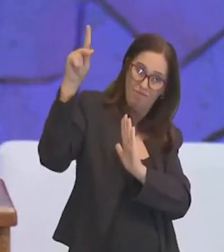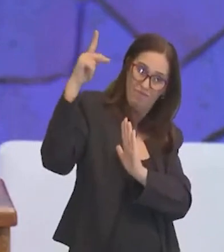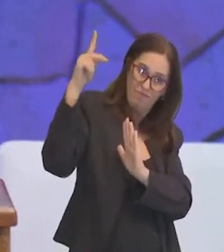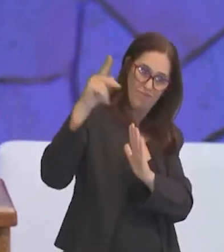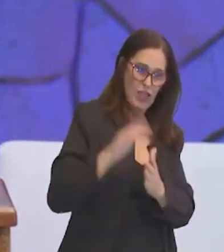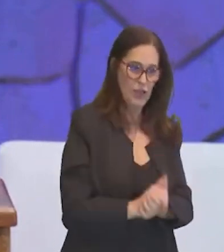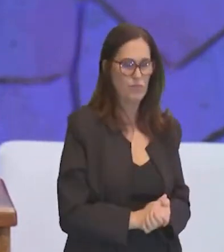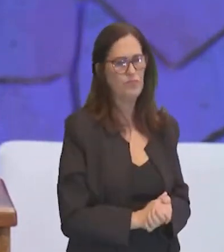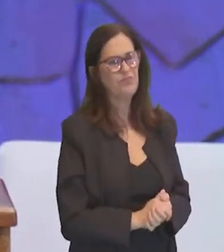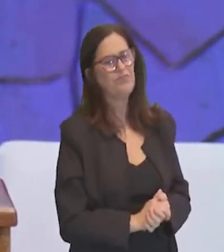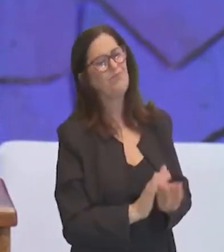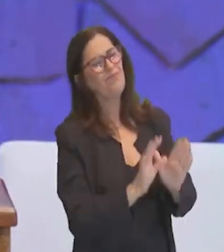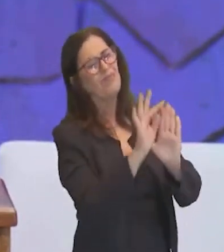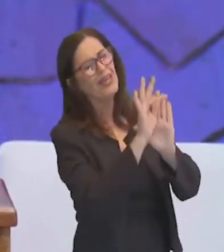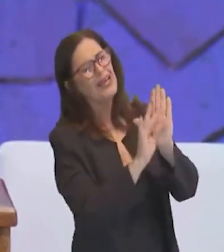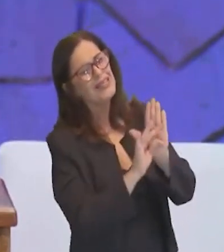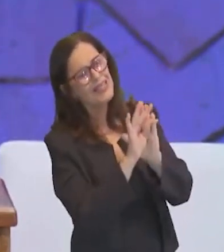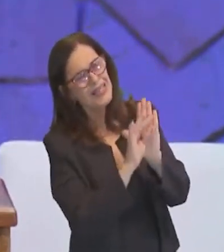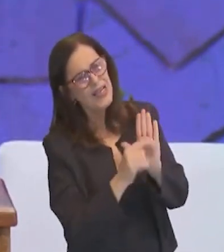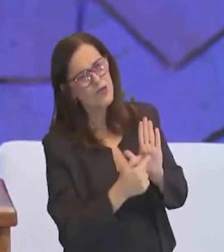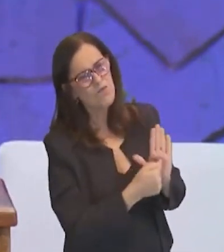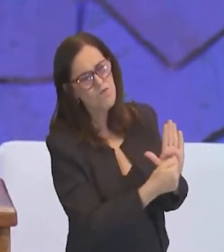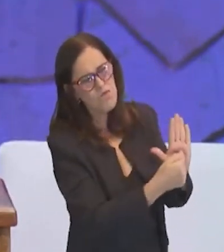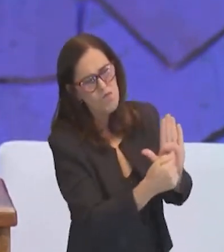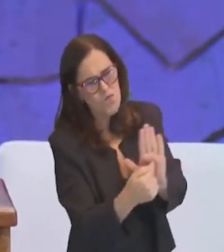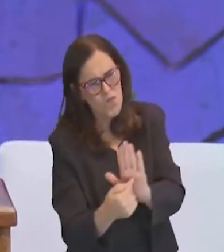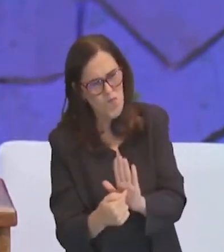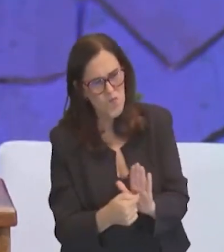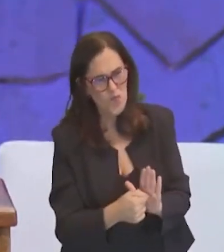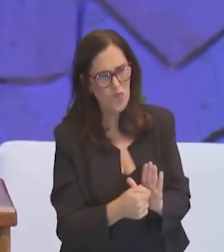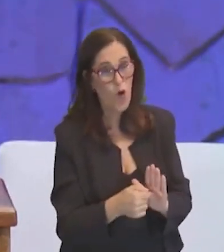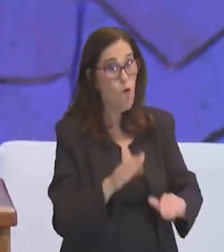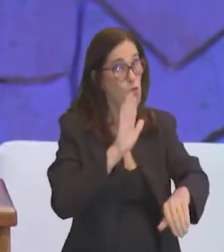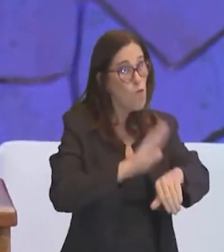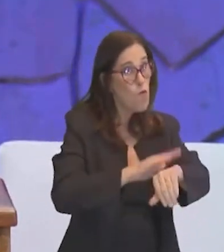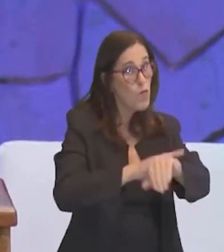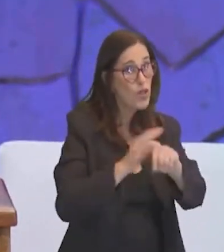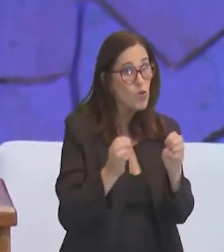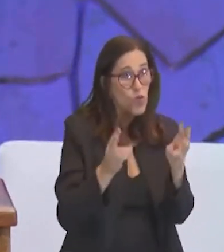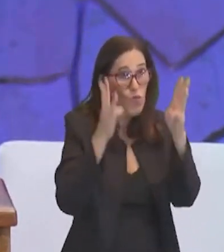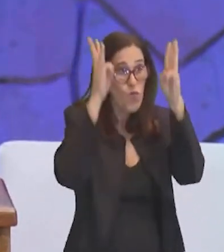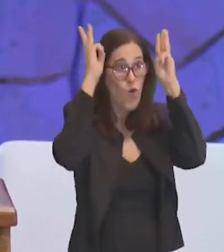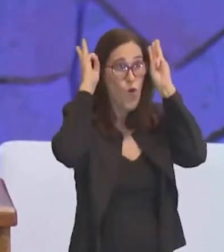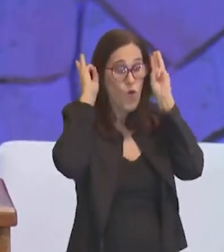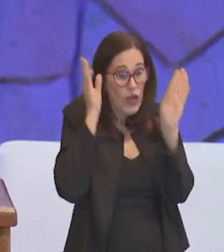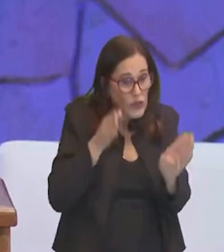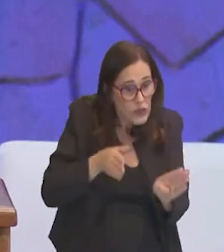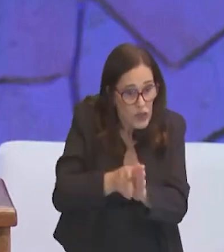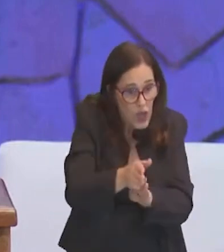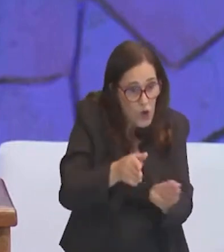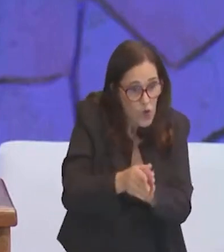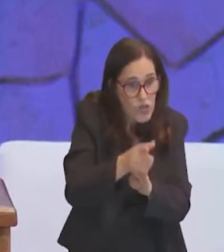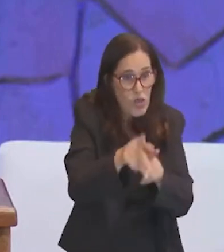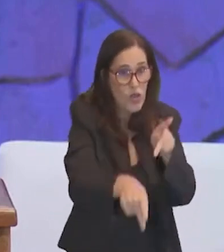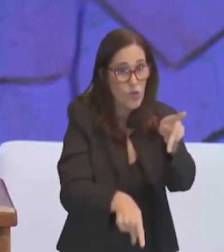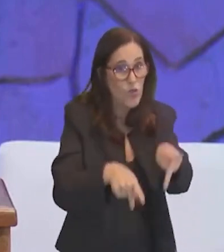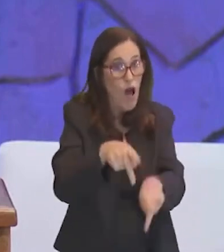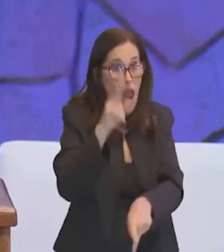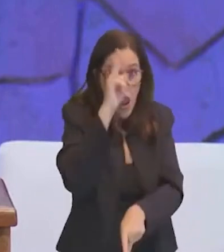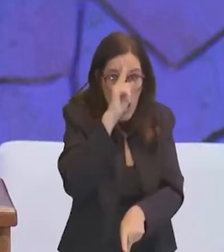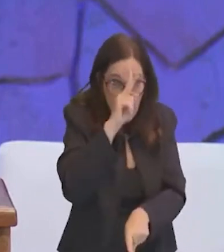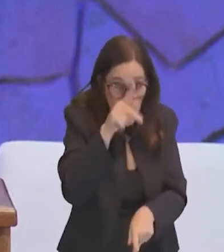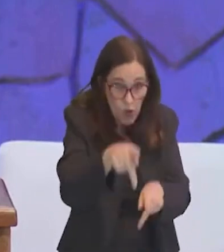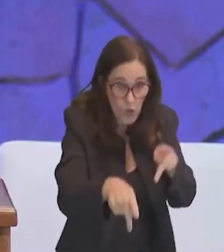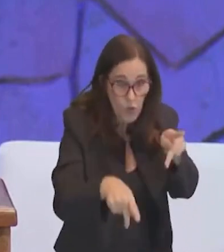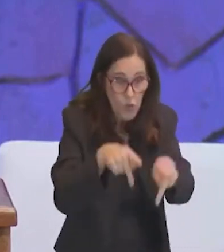Esse texto, ele remete ao momento em que Moisés está advertindo o povo e lembrando ao povo